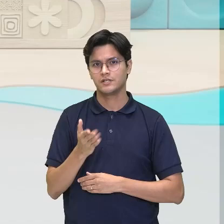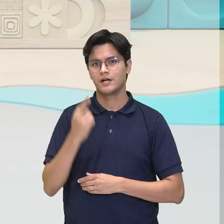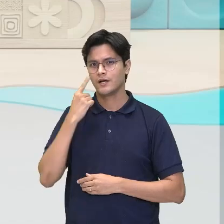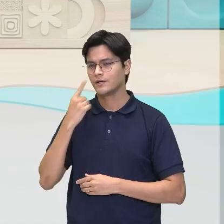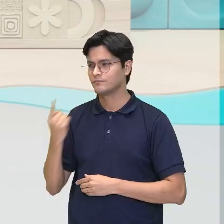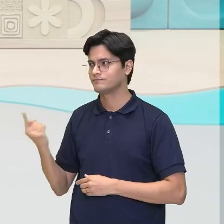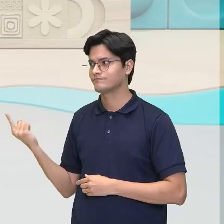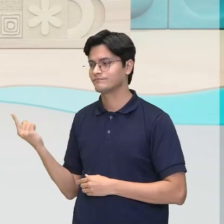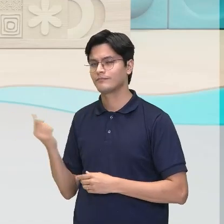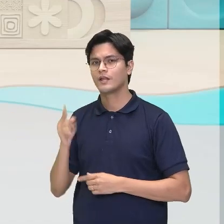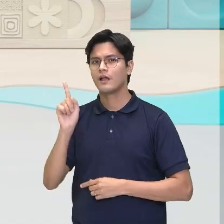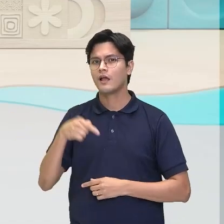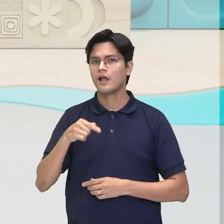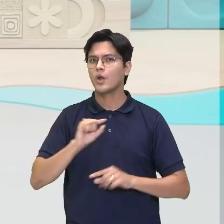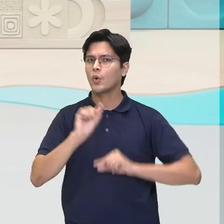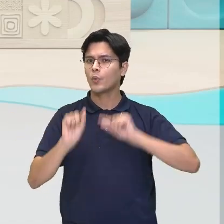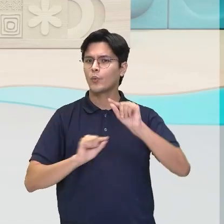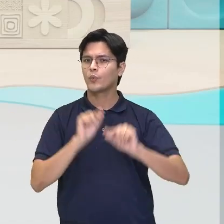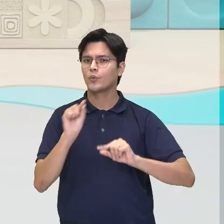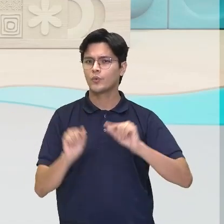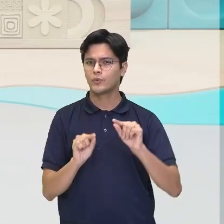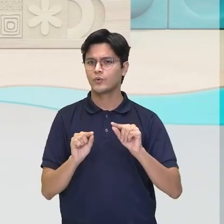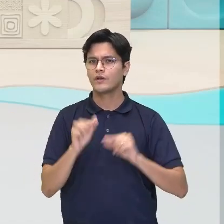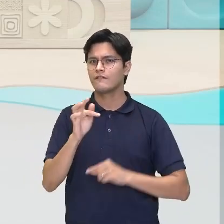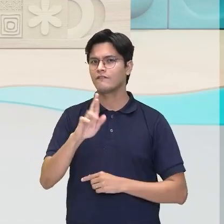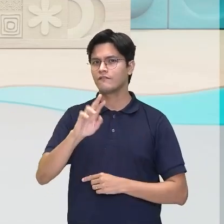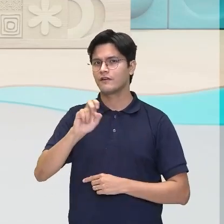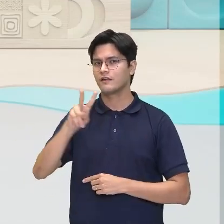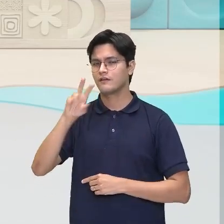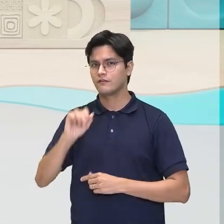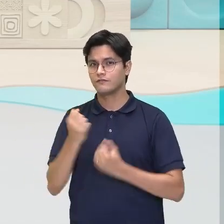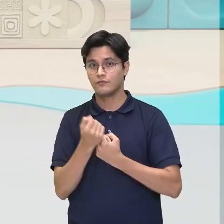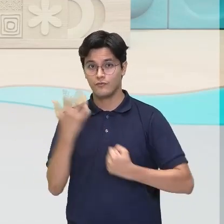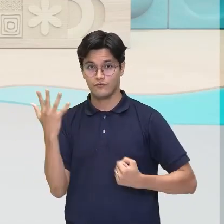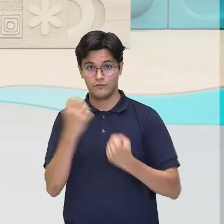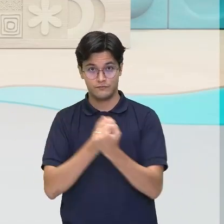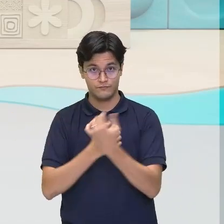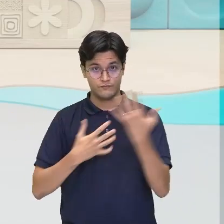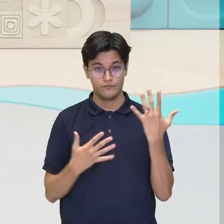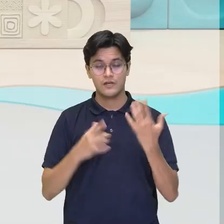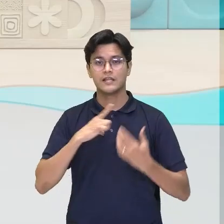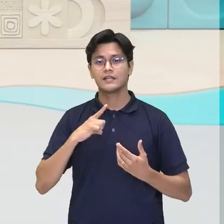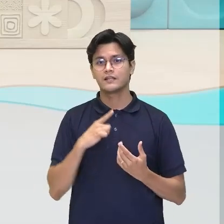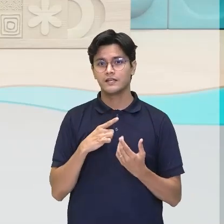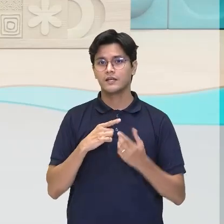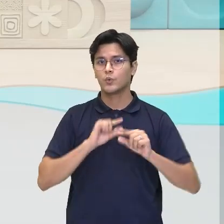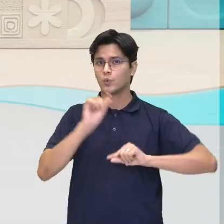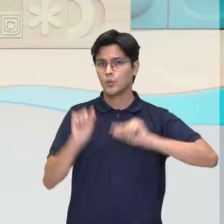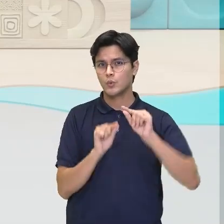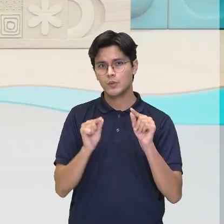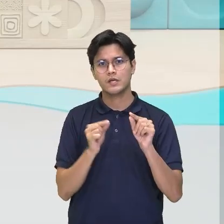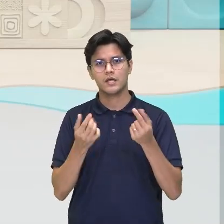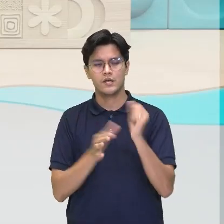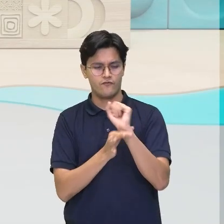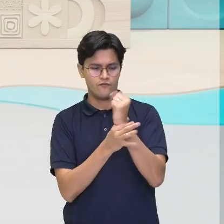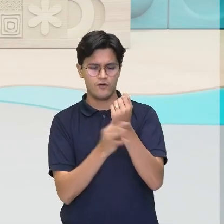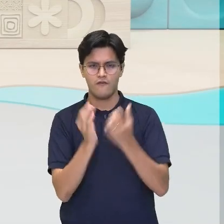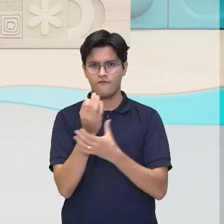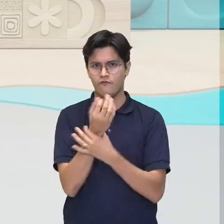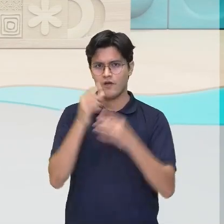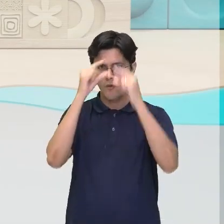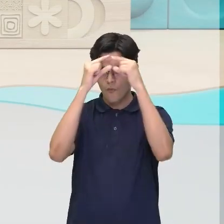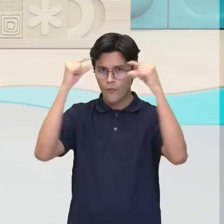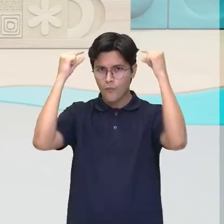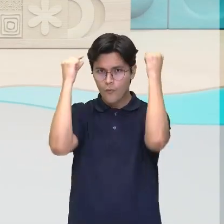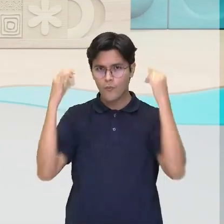dança, que é a dança, né? A questão da dança do frevo, onde tem todos os acessórios, figurinos,